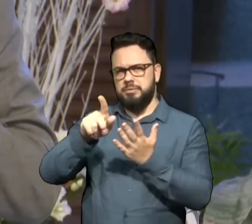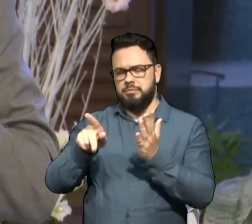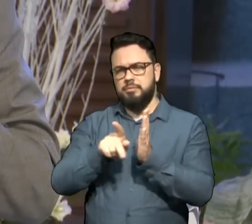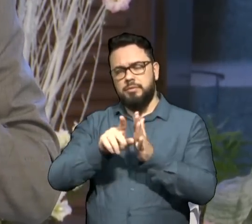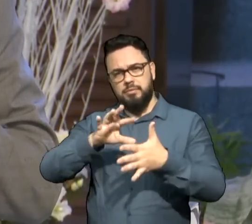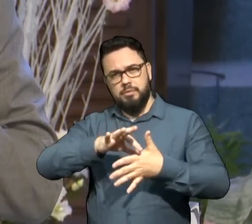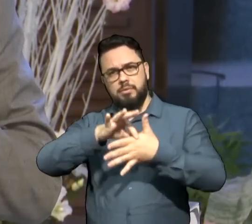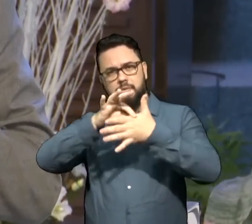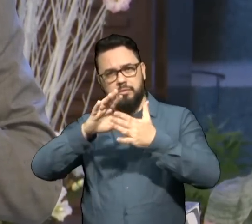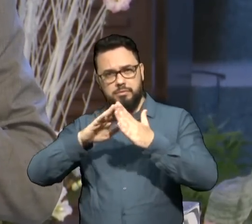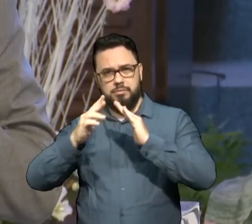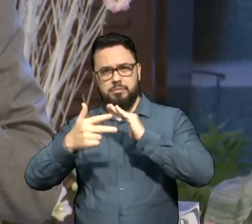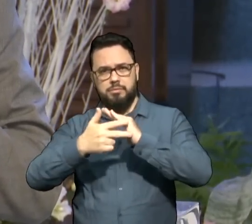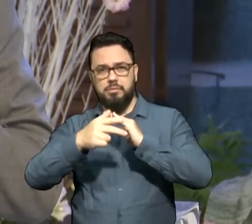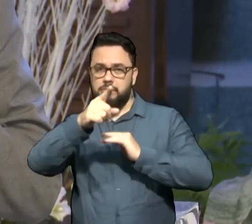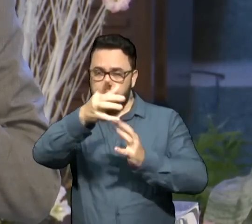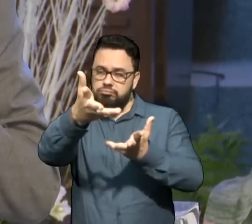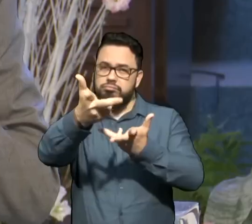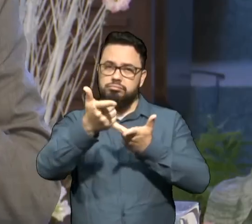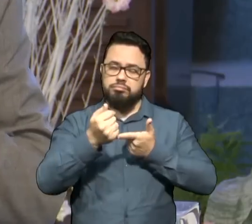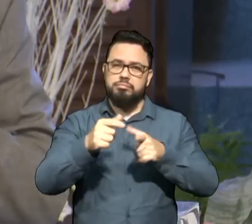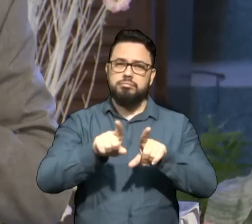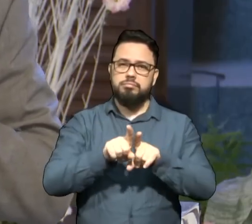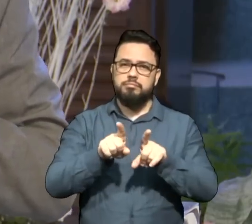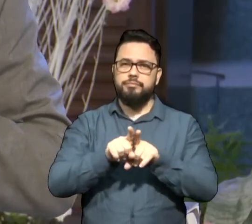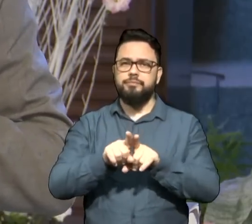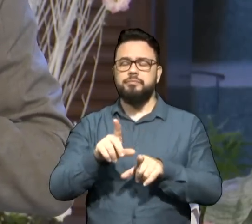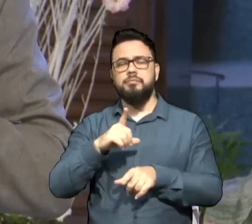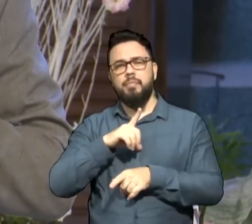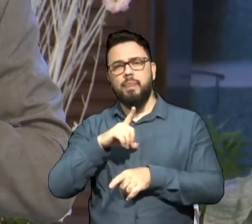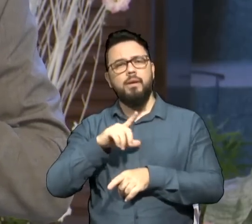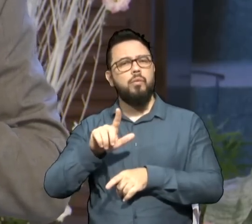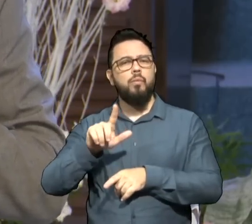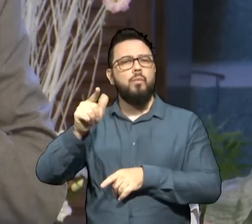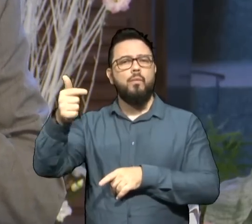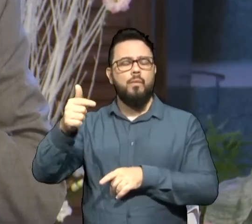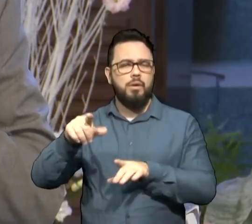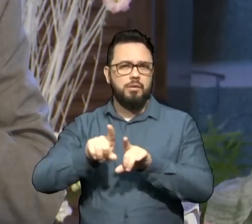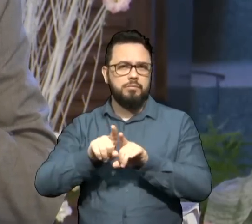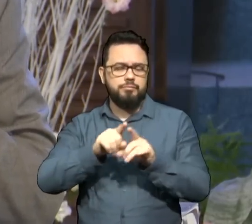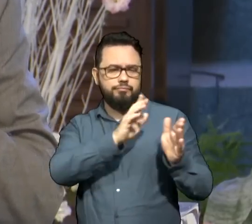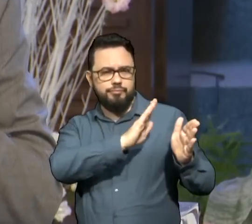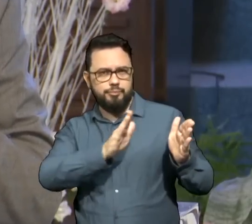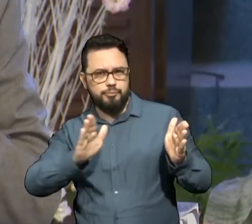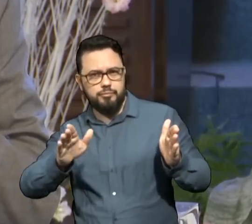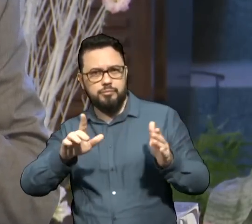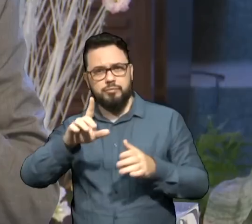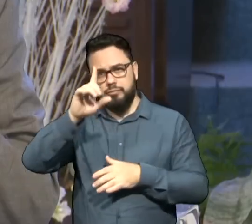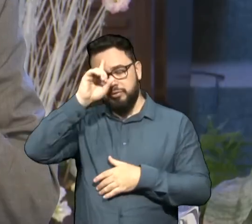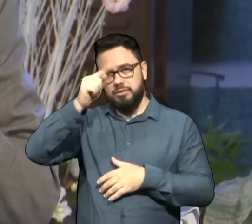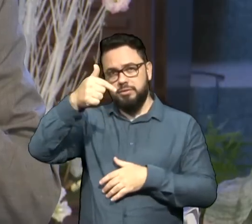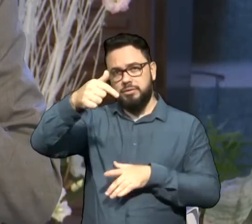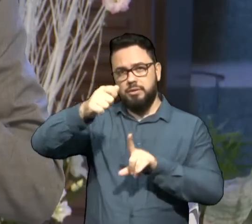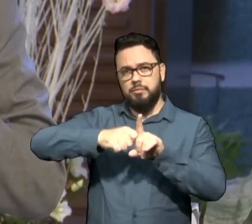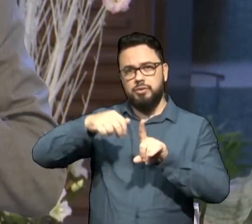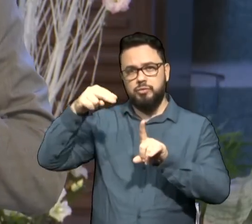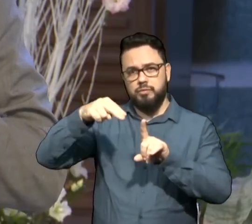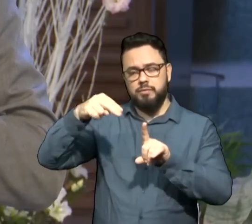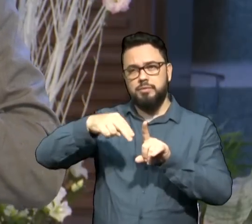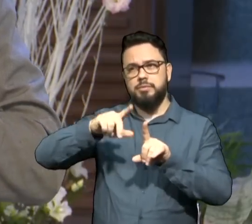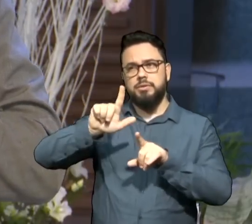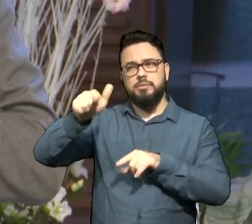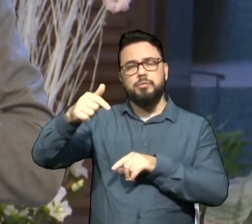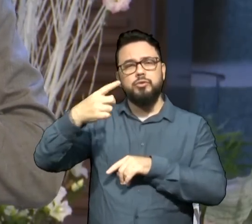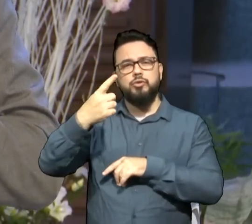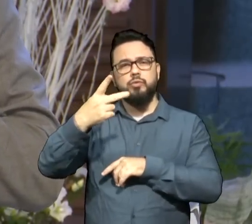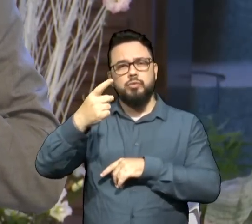e você é o nosso convidado tá bem também haverá Outra Sequência dessa maratona espiritual no dia 7 de novembro e depois no dia 12 de